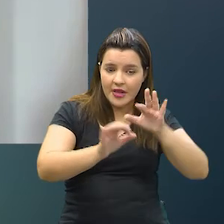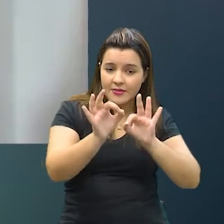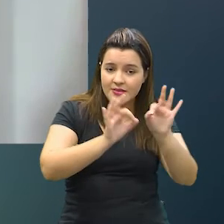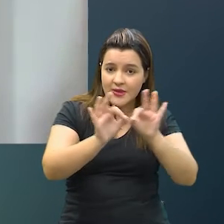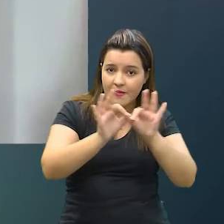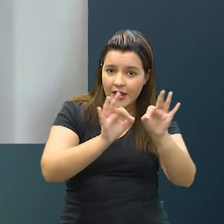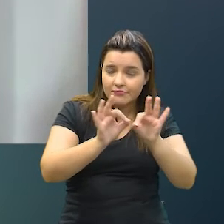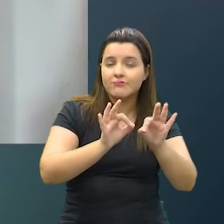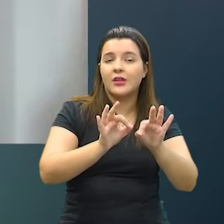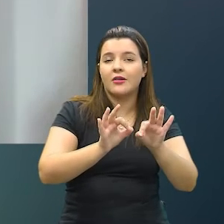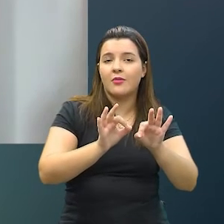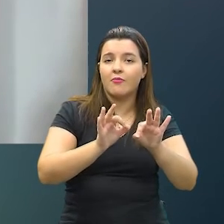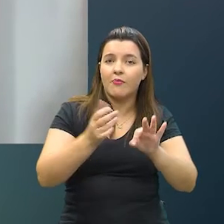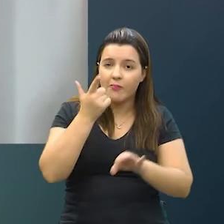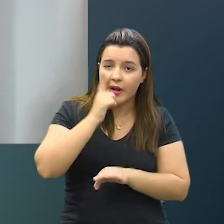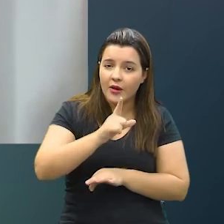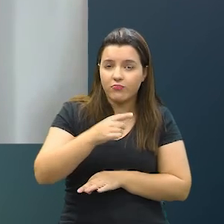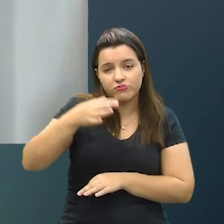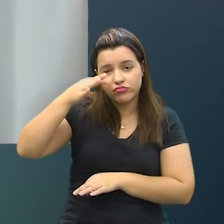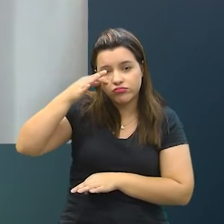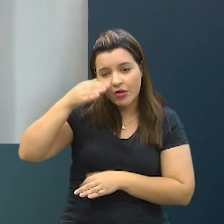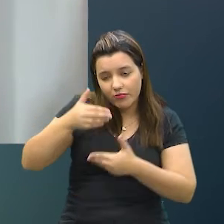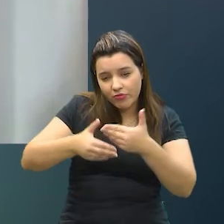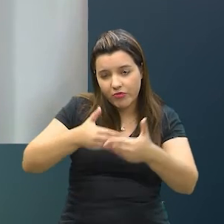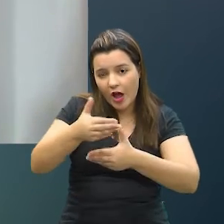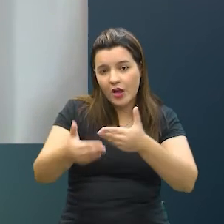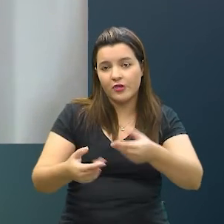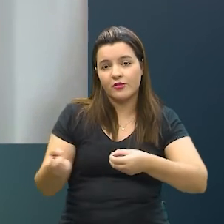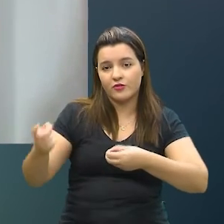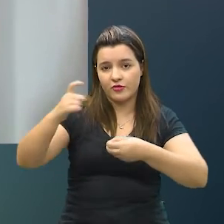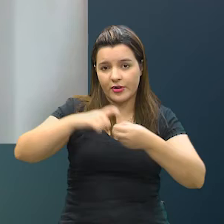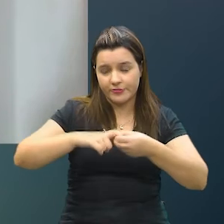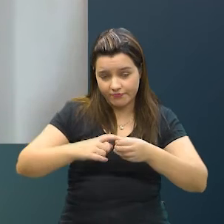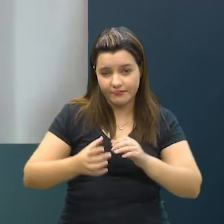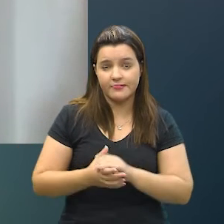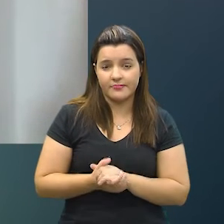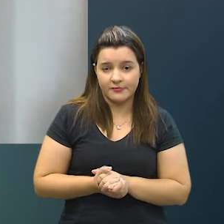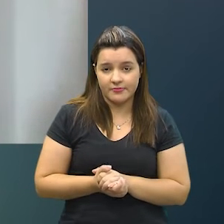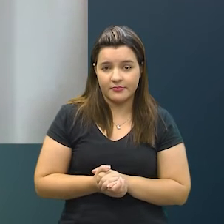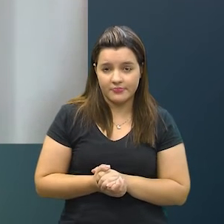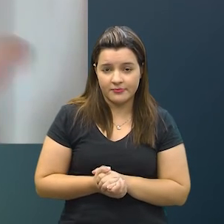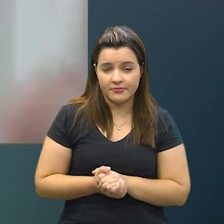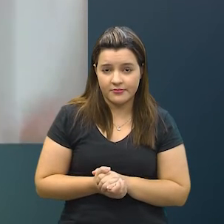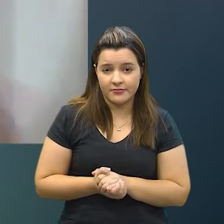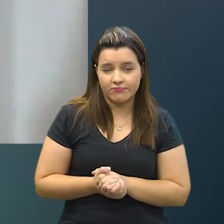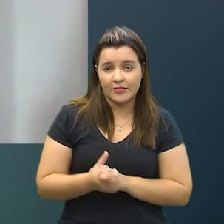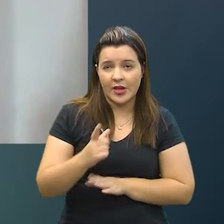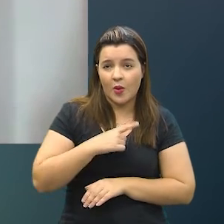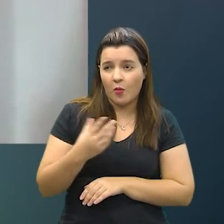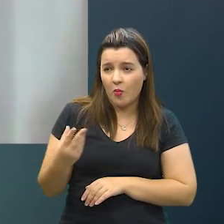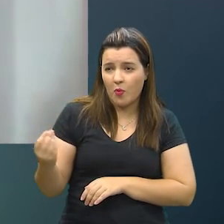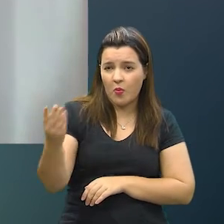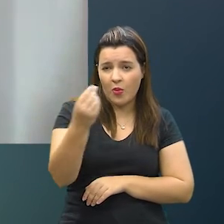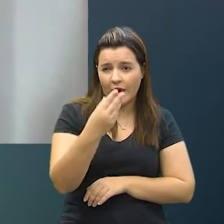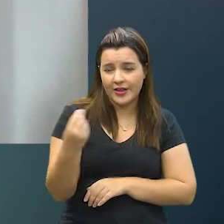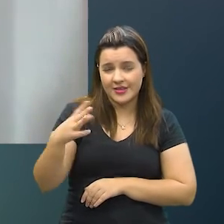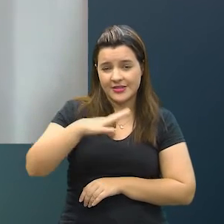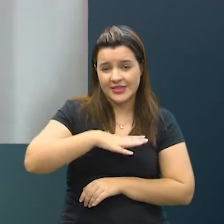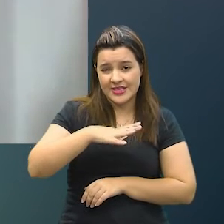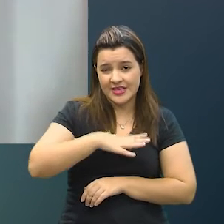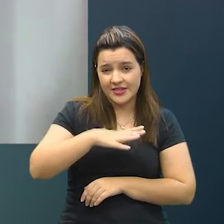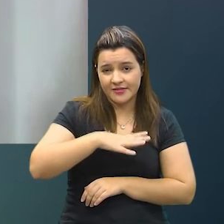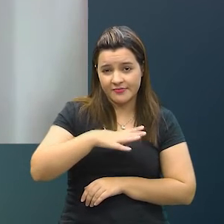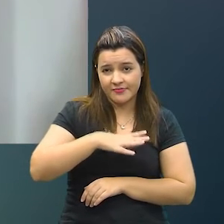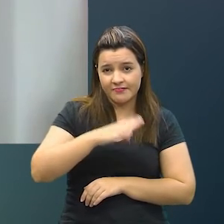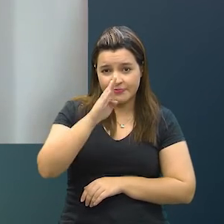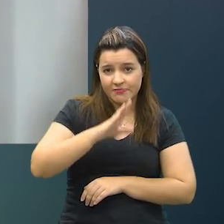para essa retomada do atendimento presencial, né? Então, à medida que em muitos municípios aí a gente tem tido um